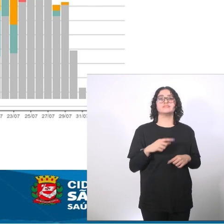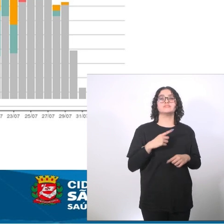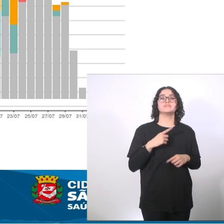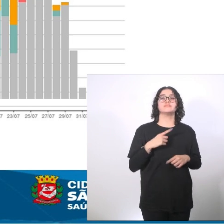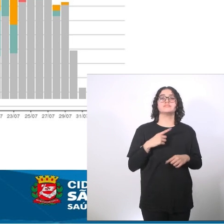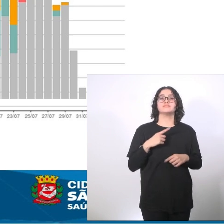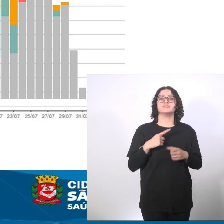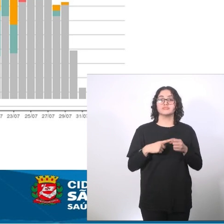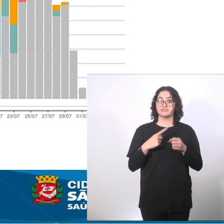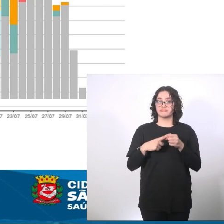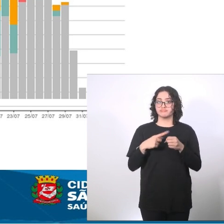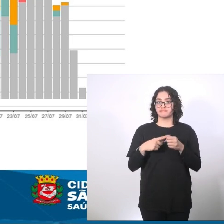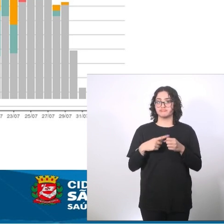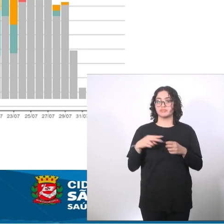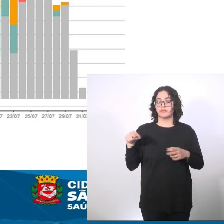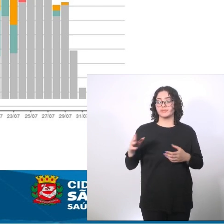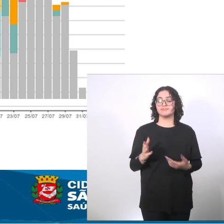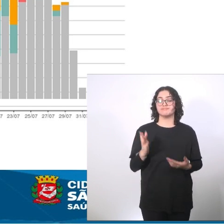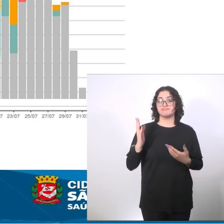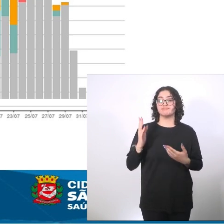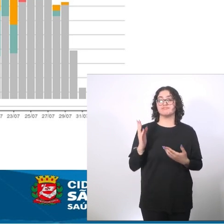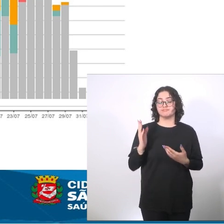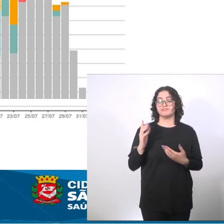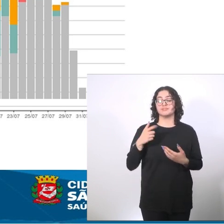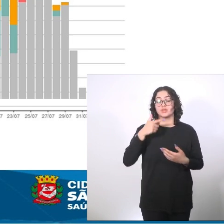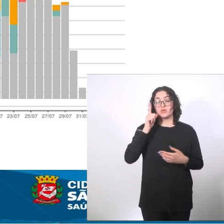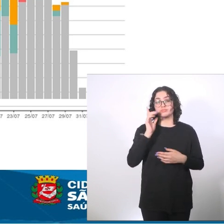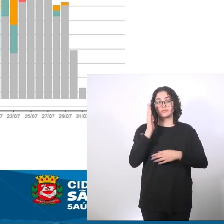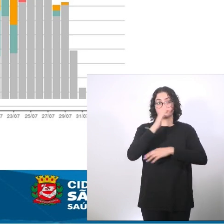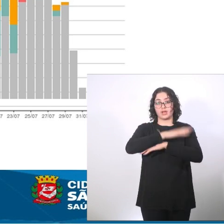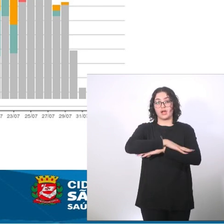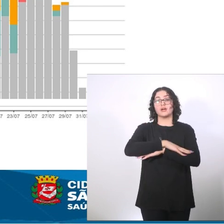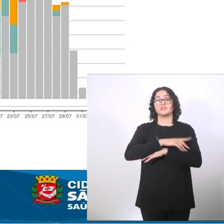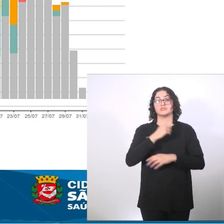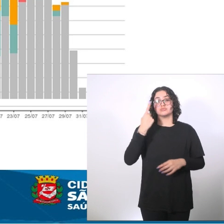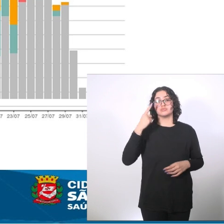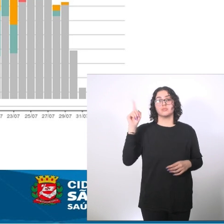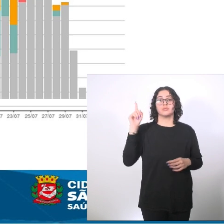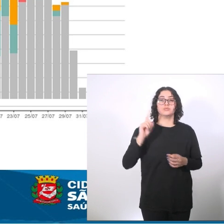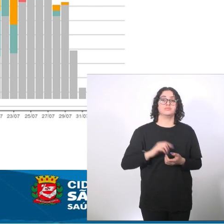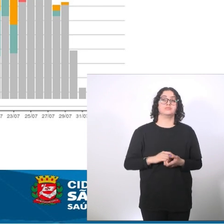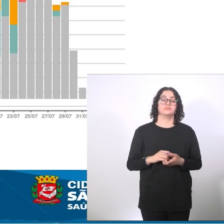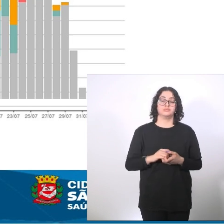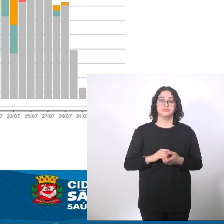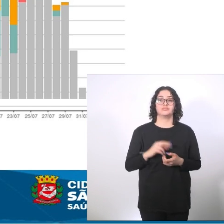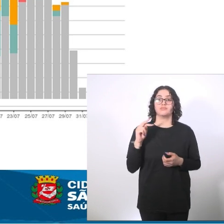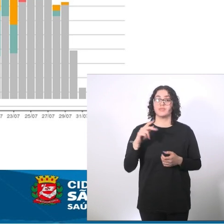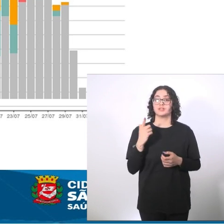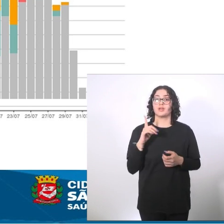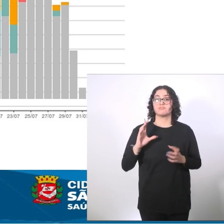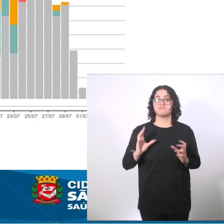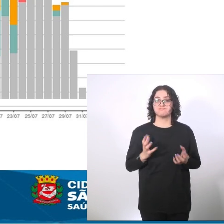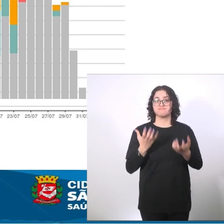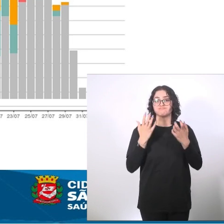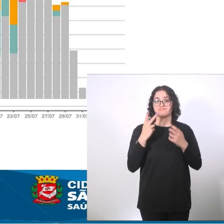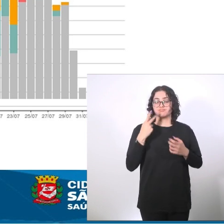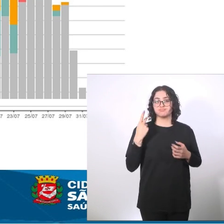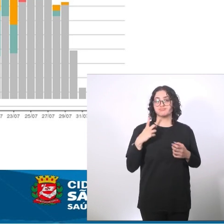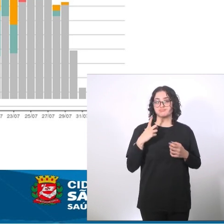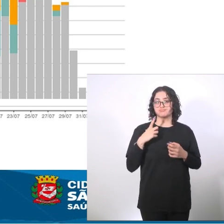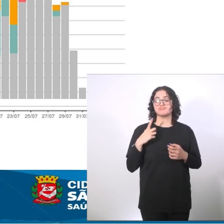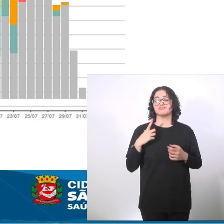foi ontem, em torno das 5 horas da tarde. Então, vocês podem observar os casos que já foram confirmados por